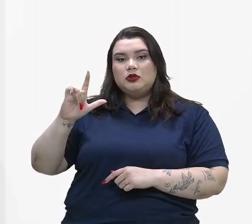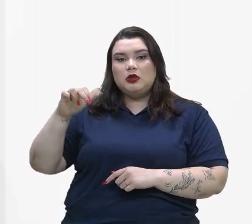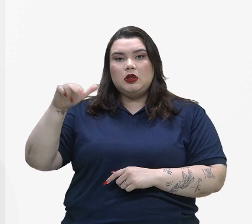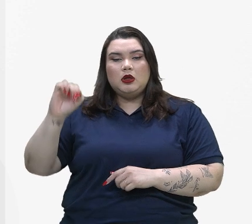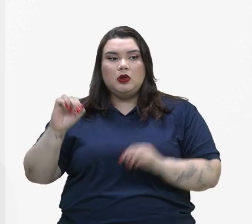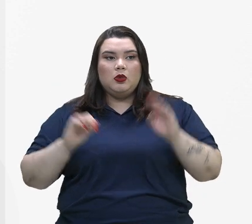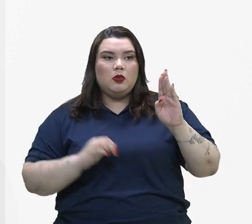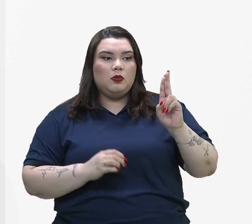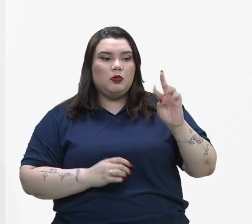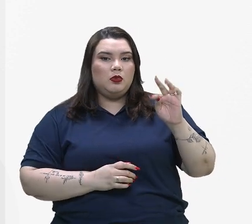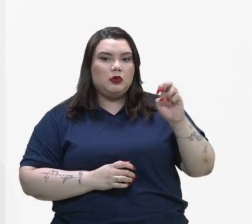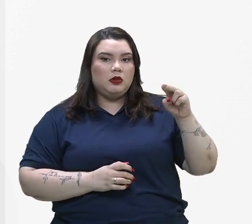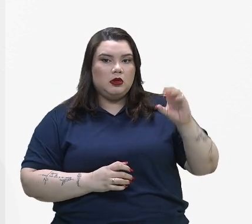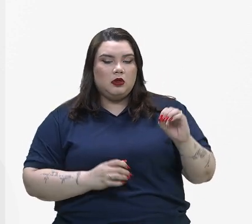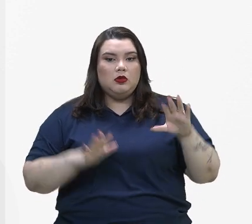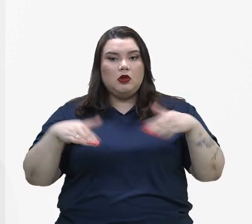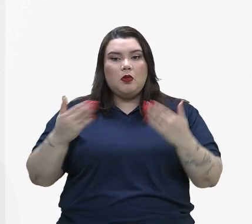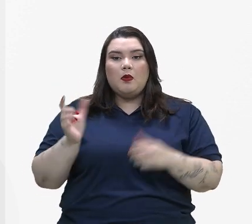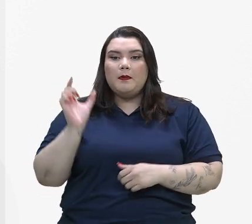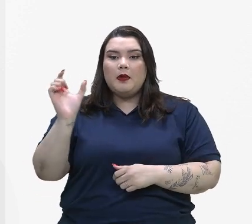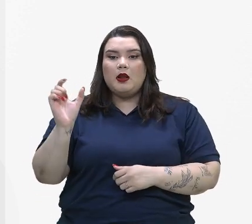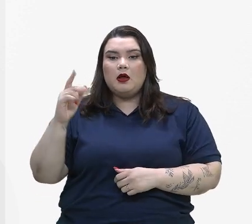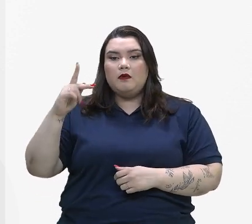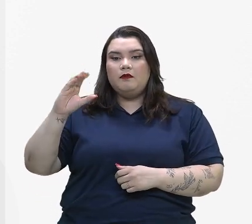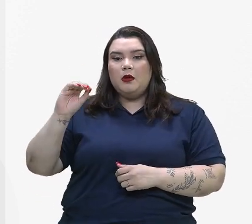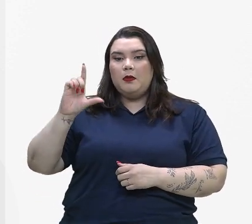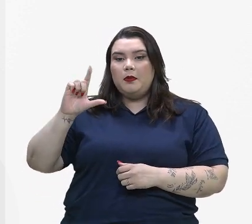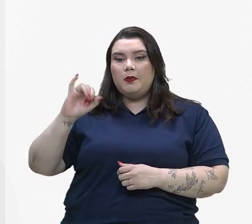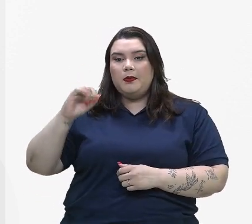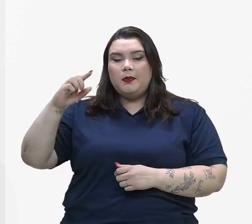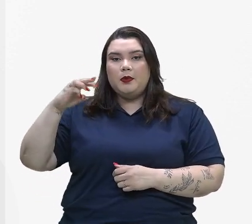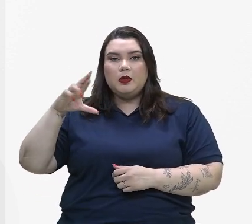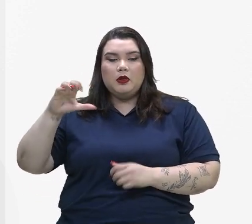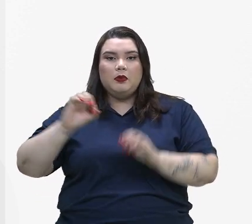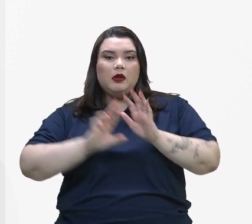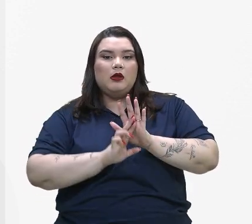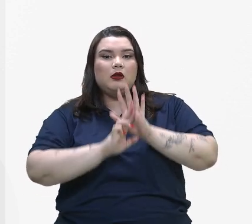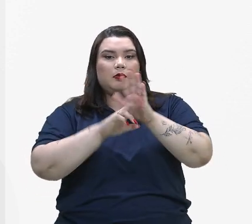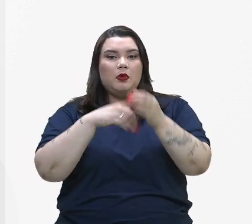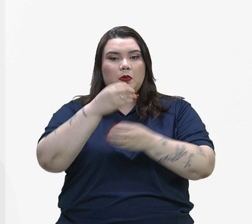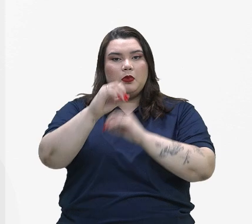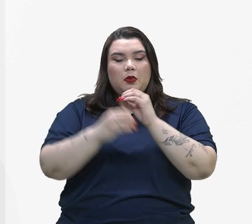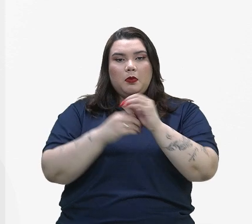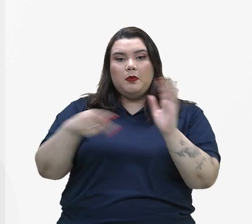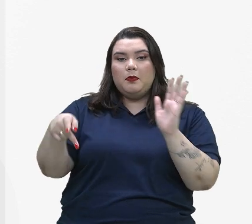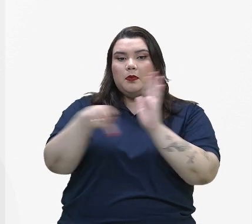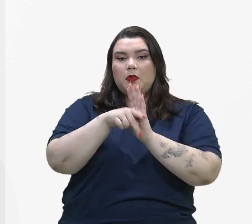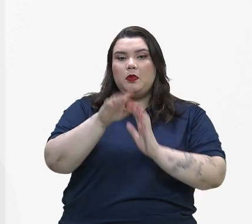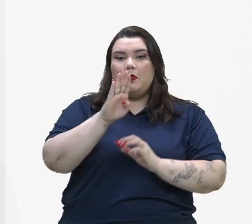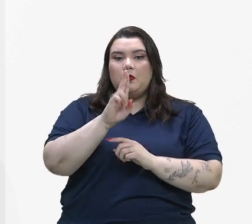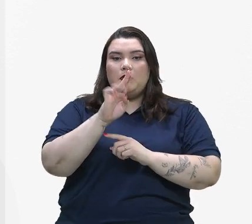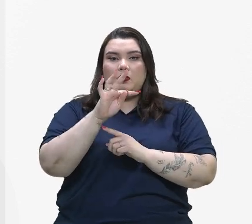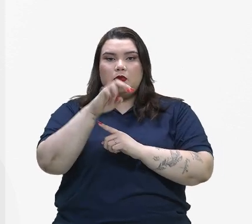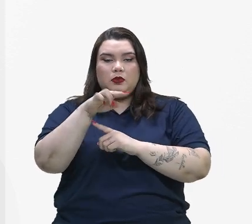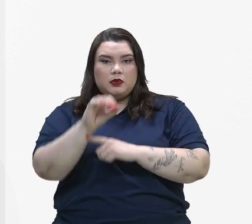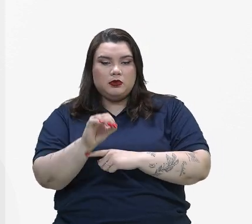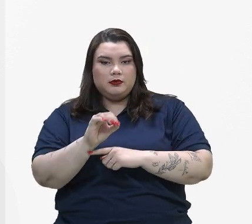Assim, o termo polímero foi utilizado para representar as moléculas de buteno como sendo constituídas de